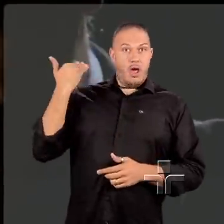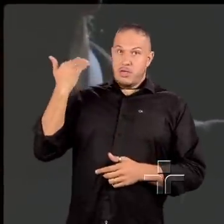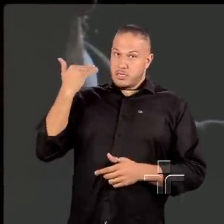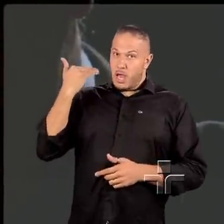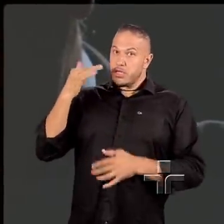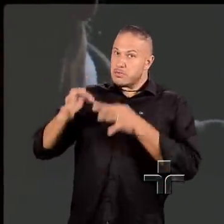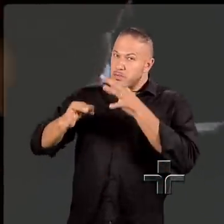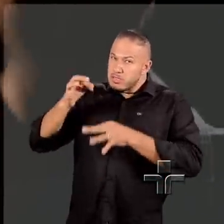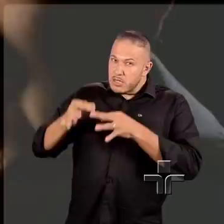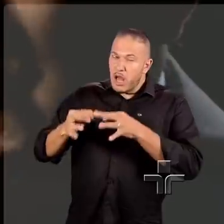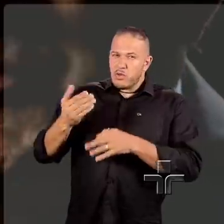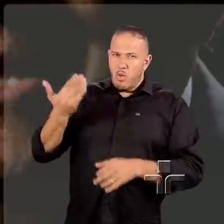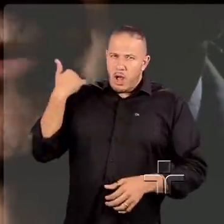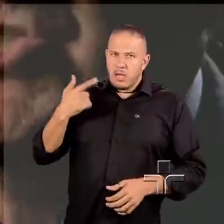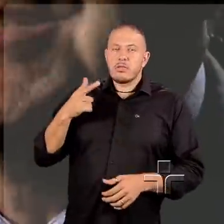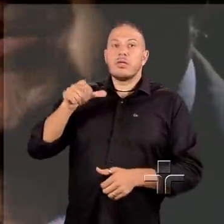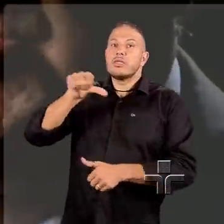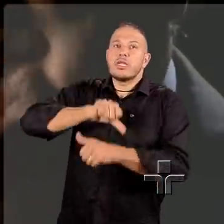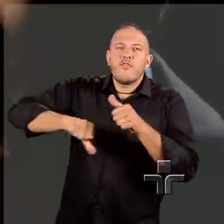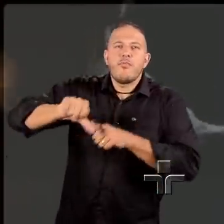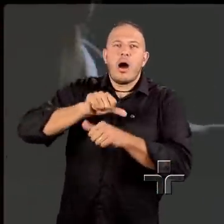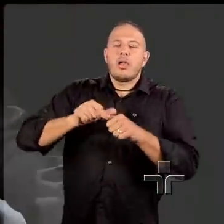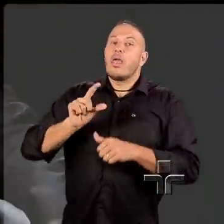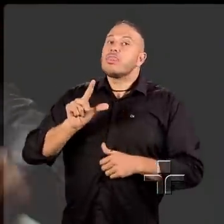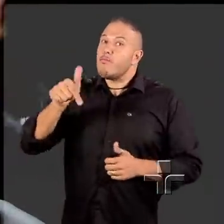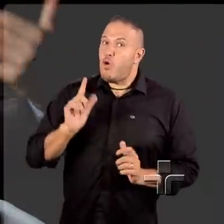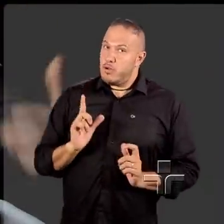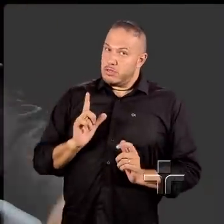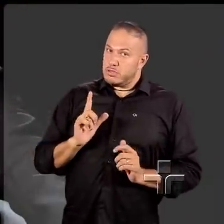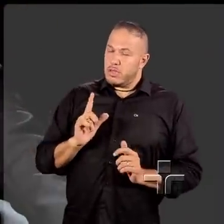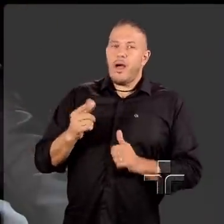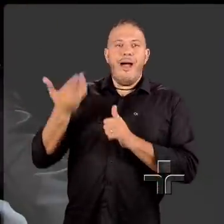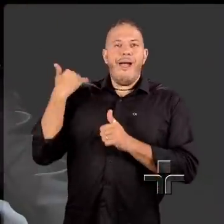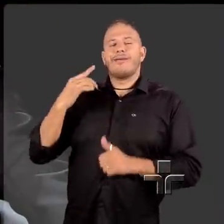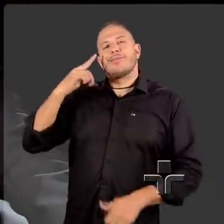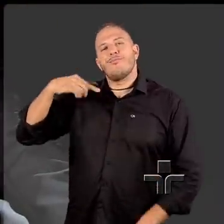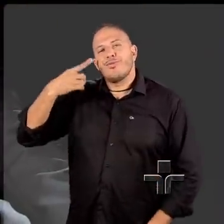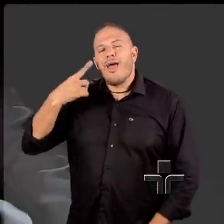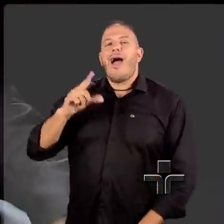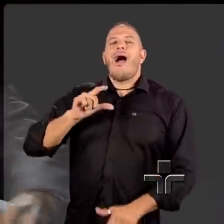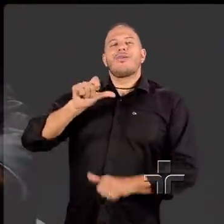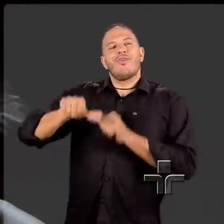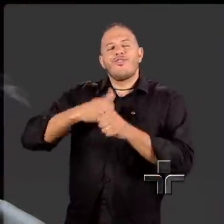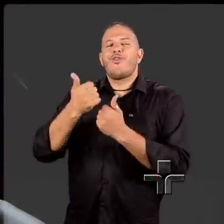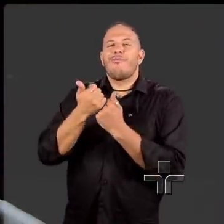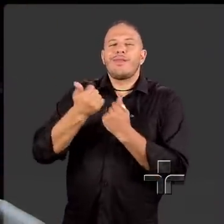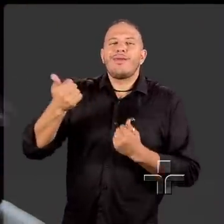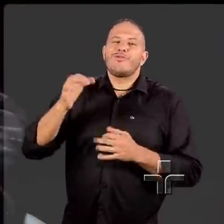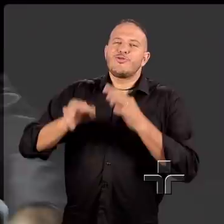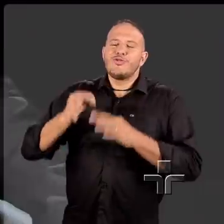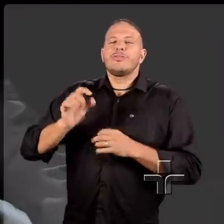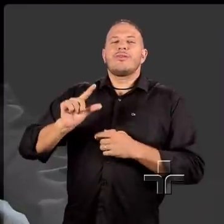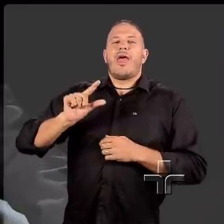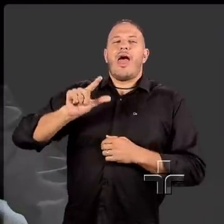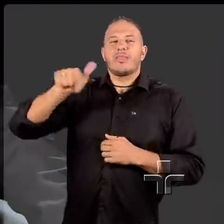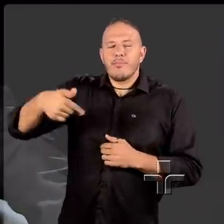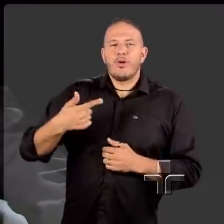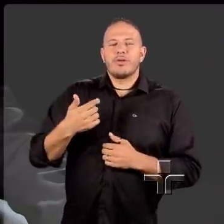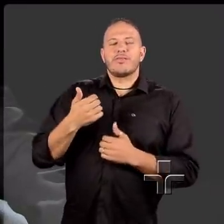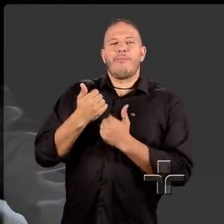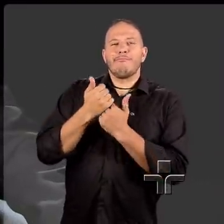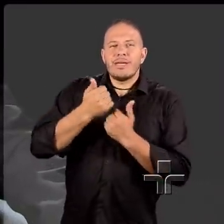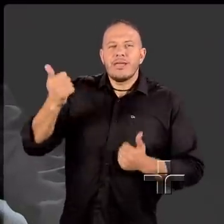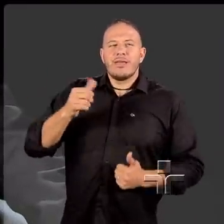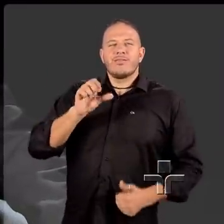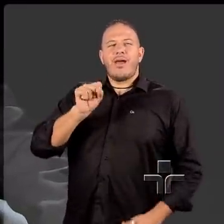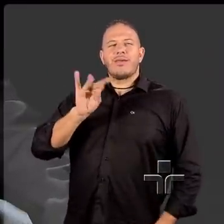pelo Ministério da Justiça se transformaram em magistrados depois. Ou era deputado, que depois virou ministro da Justiça, e depois virou ministro do